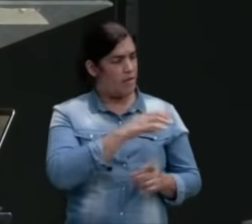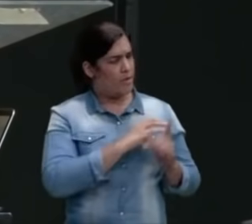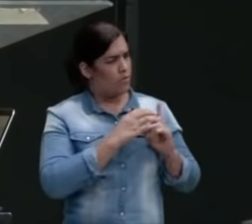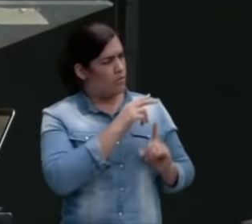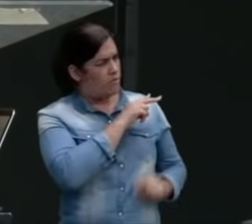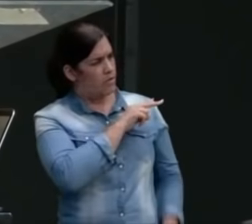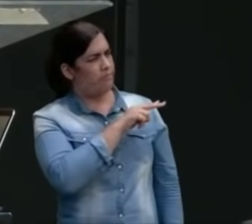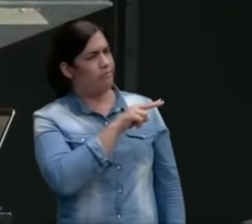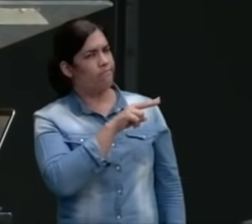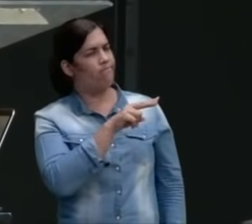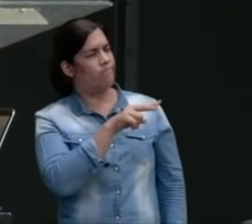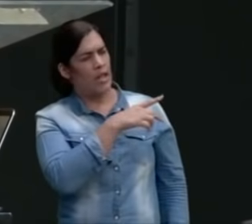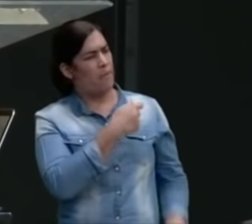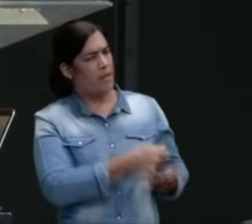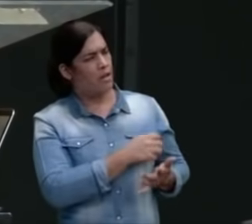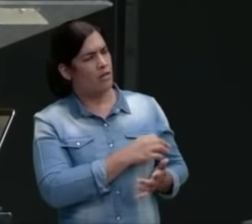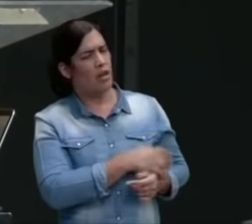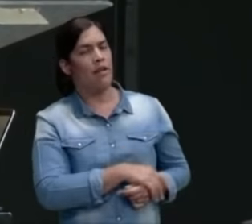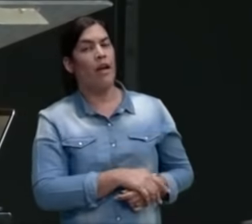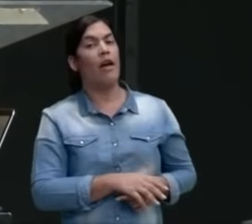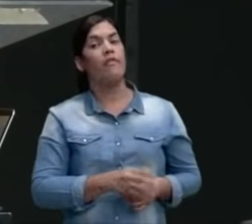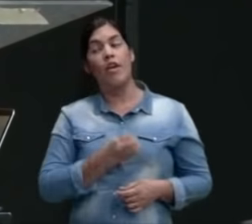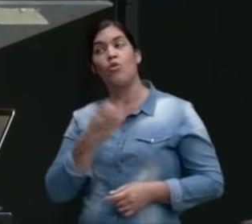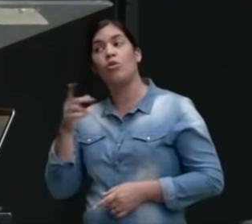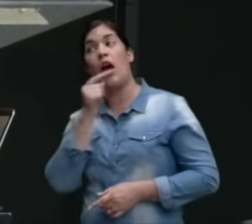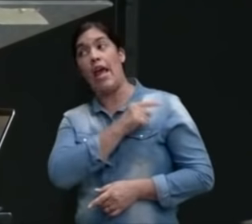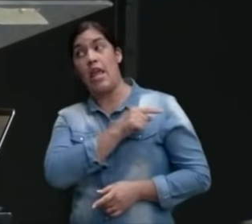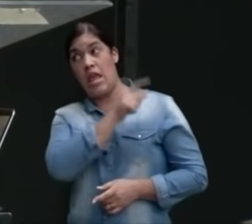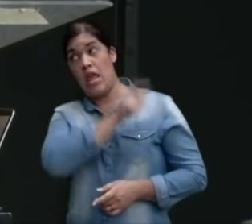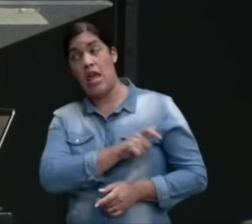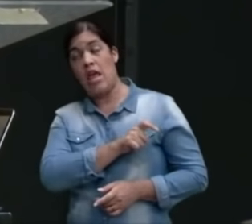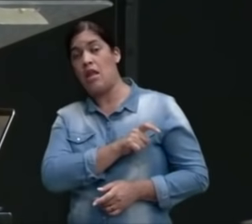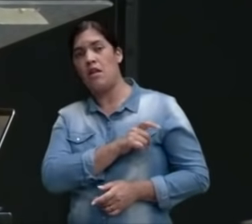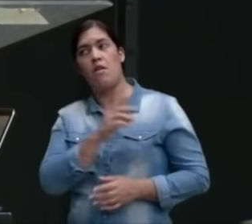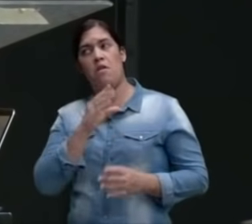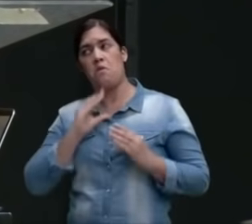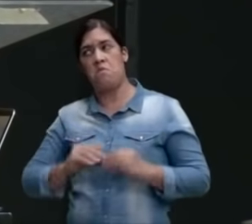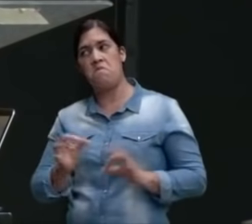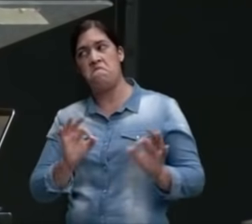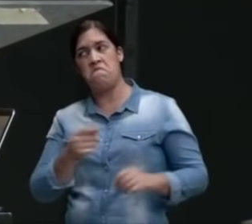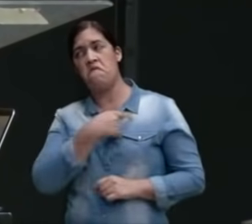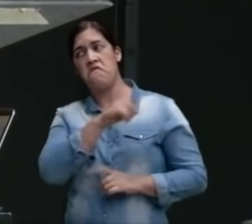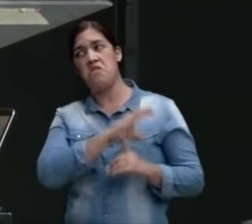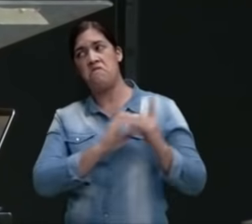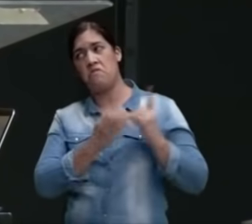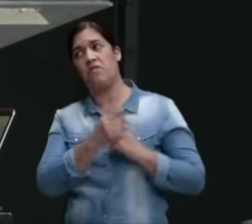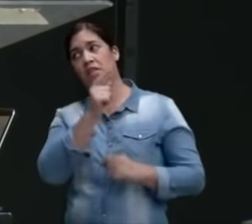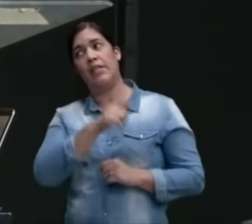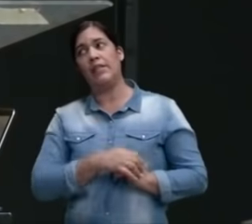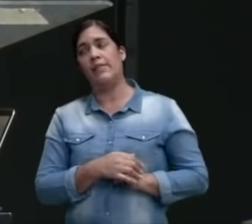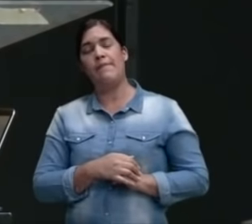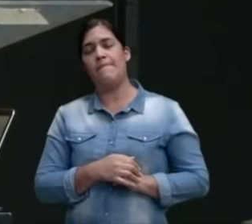poder te denunciar. A pessoa, obviamente, a pessoa não tem preocupação nenhuma, porque ela não tem o Espírito